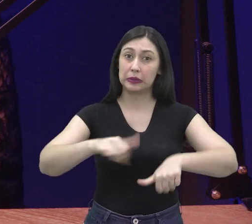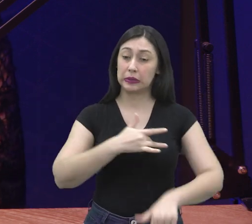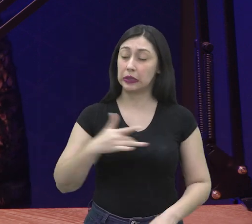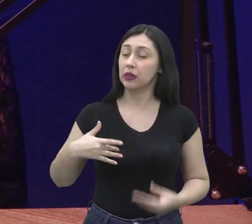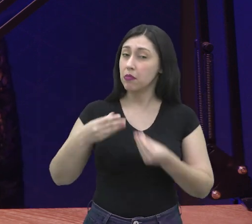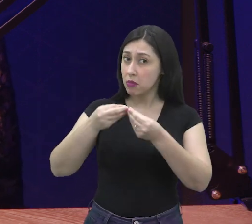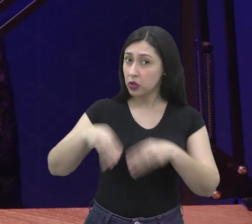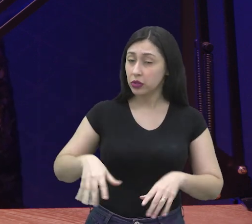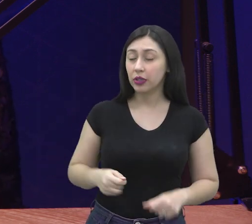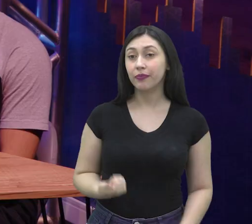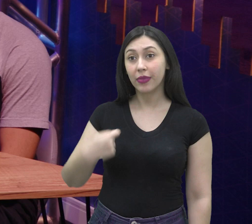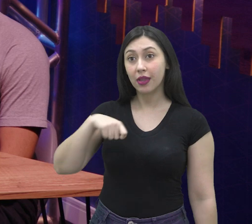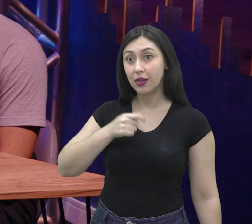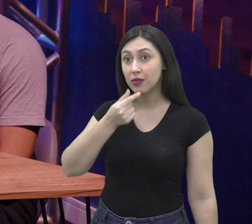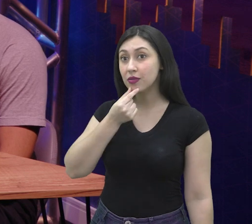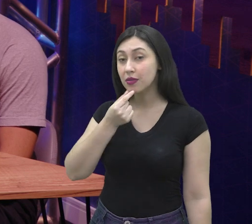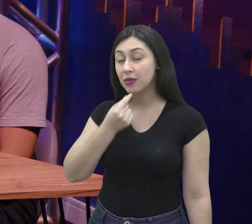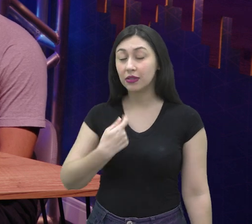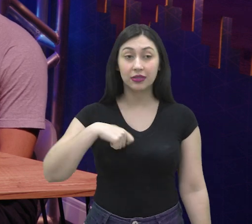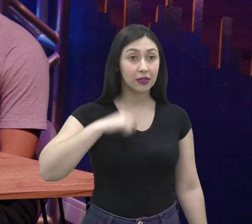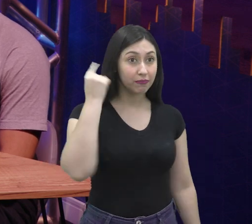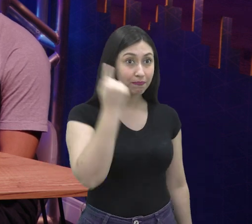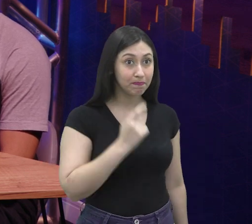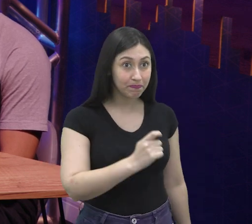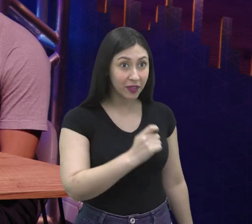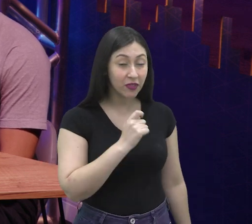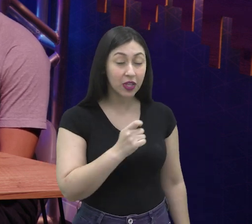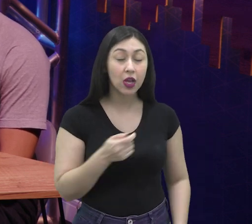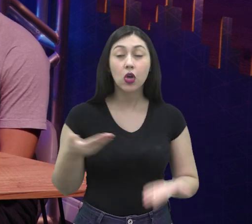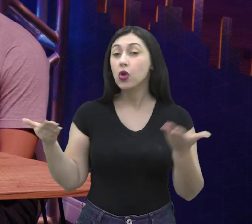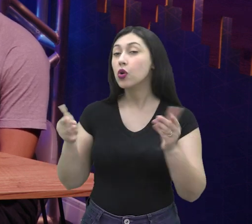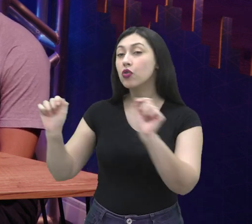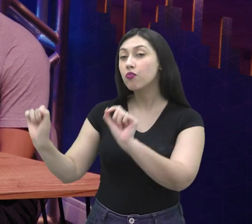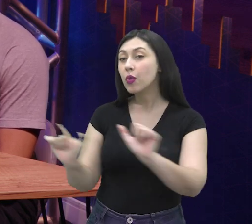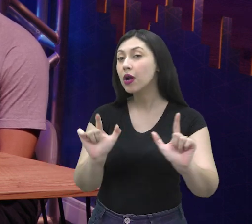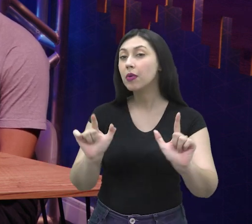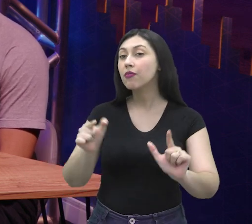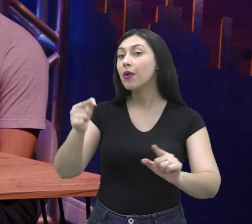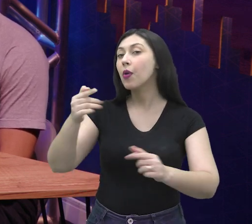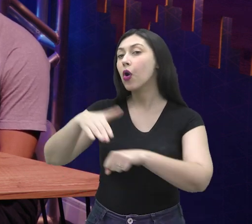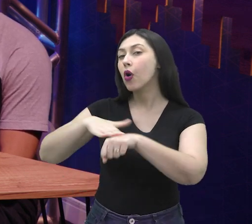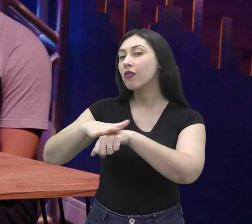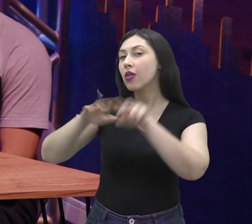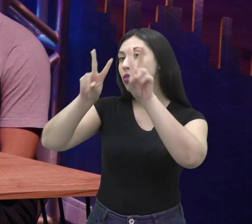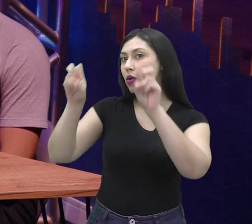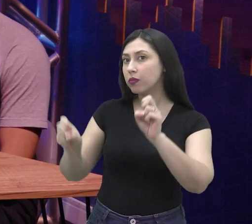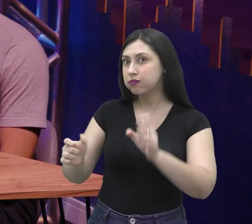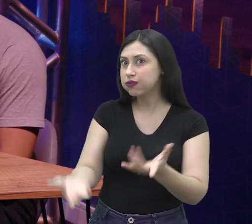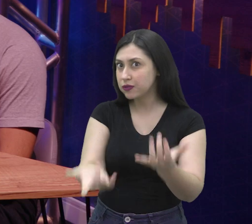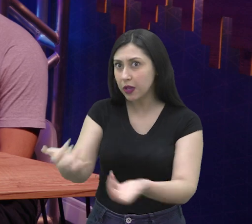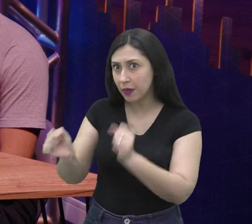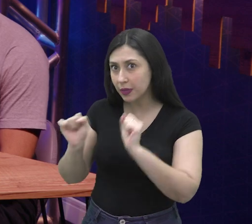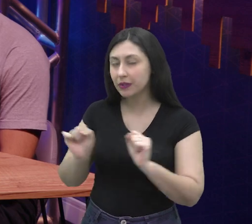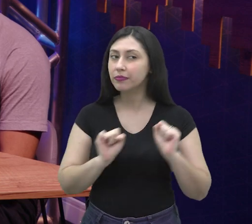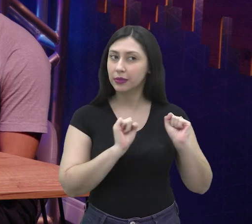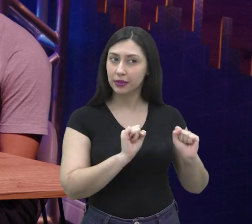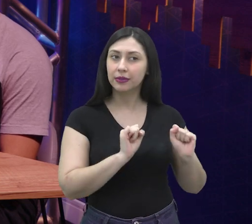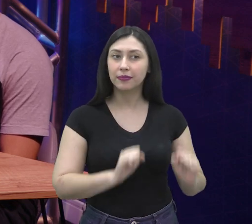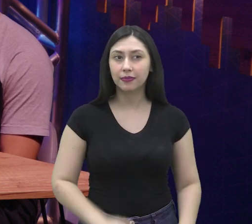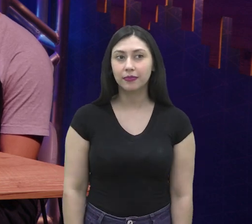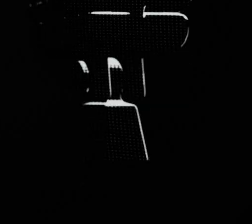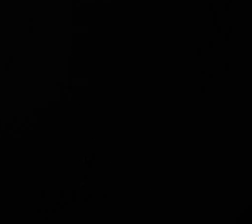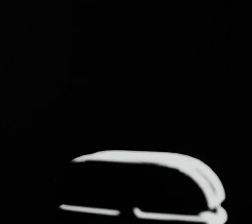não saudável. Eu sou Samu Strazer. Eu sou a Miviki. E no programa de hoje a gente vai falar sobre queimadas, pode ser? Pode